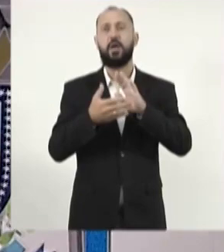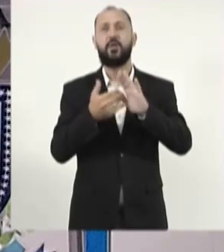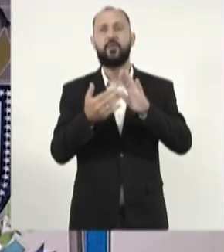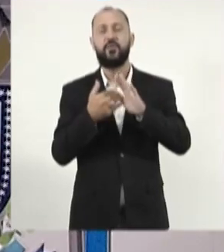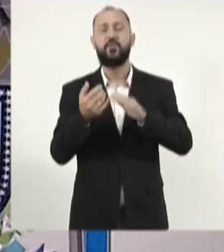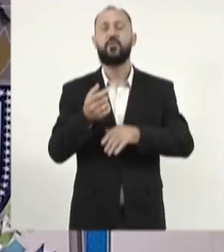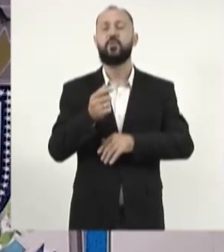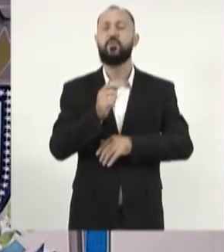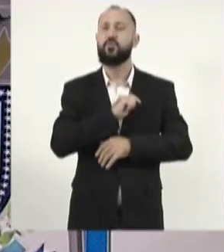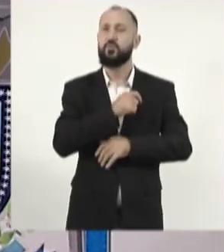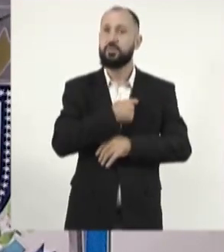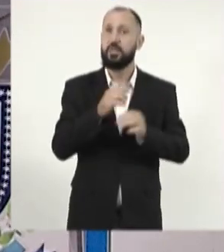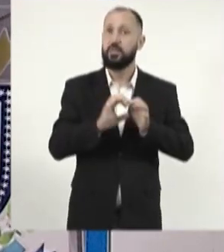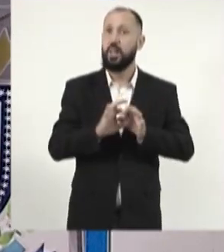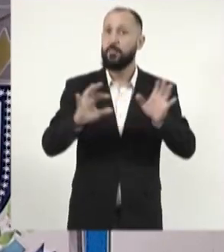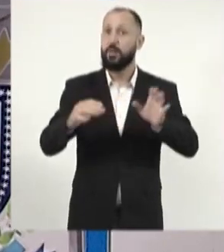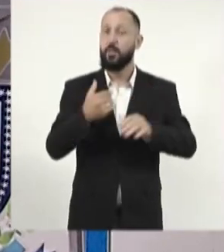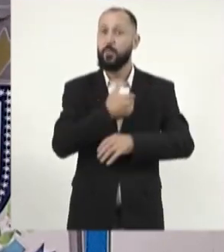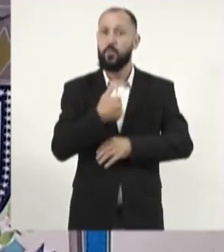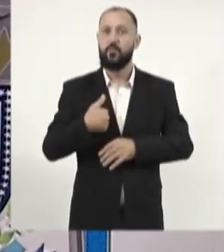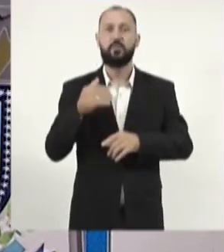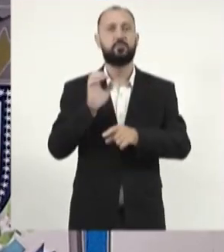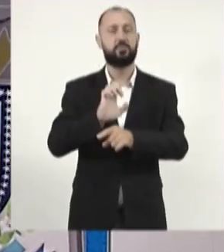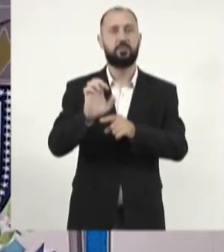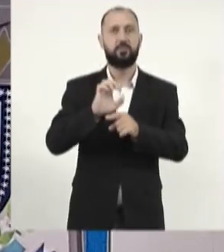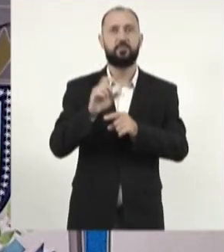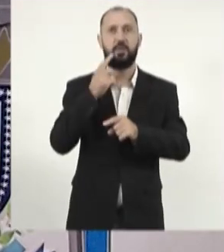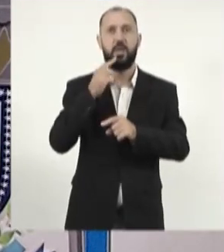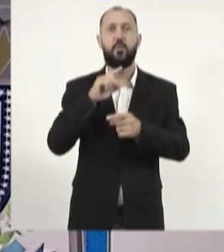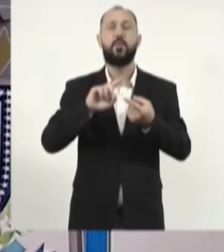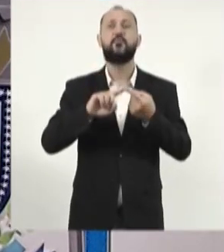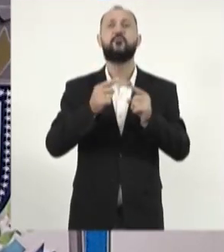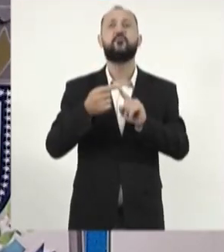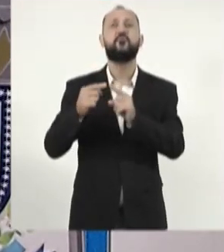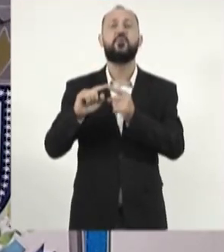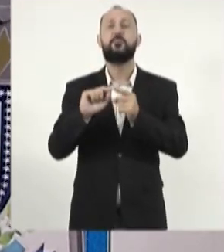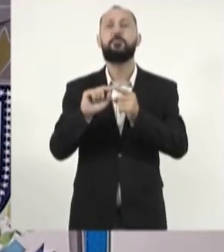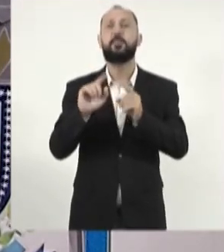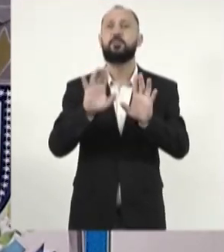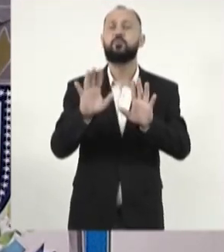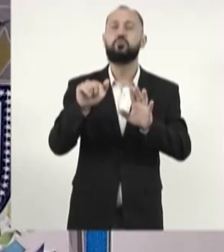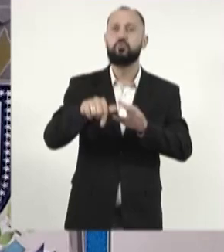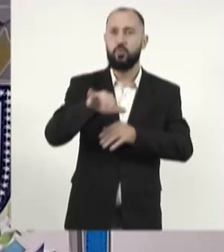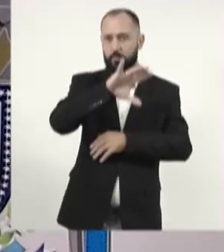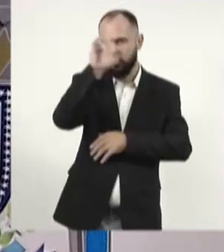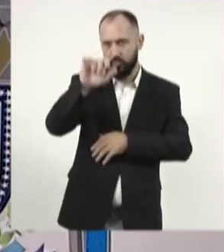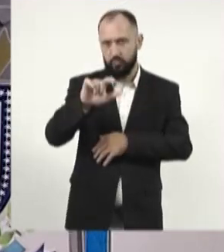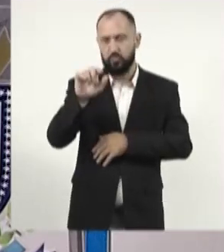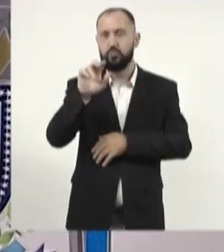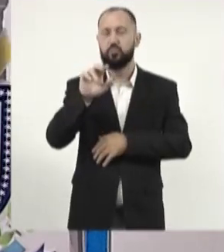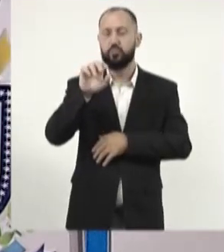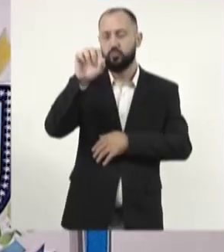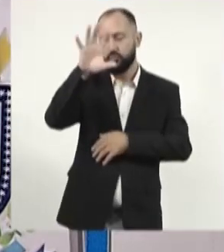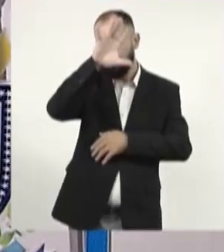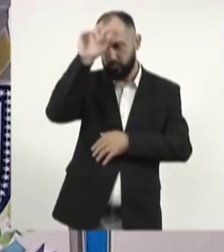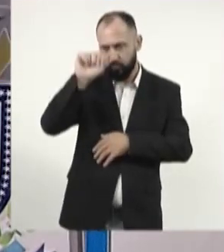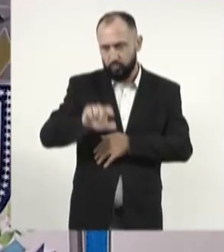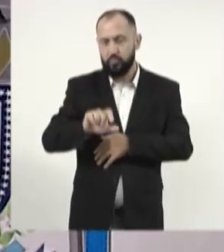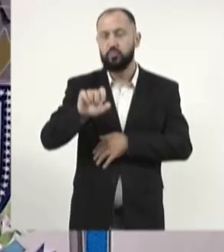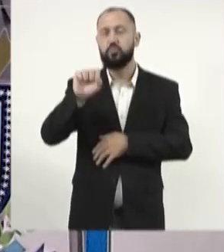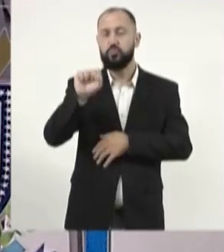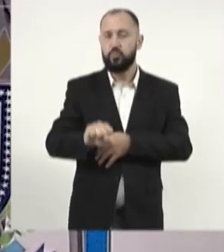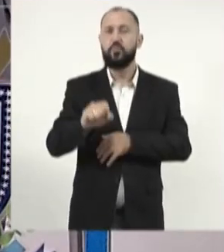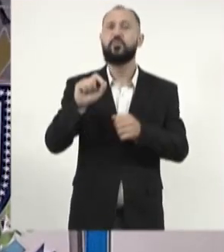isenções fiscais que são concedidas pelo governo do estado, são uma ferramenta que não apenas Mato Grosso do Sul, mas vários governos